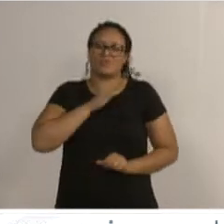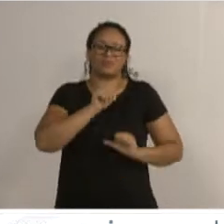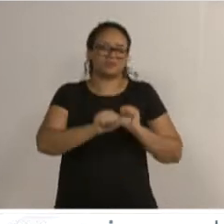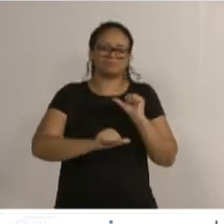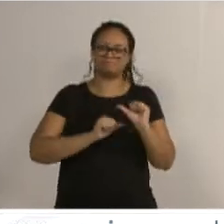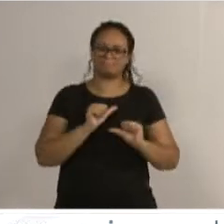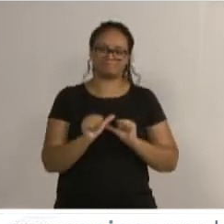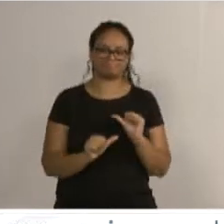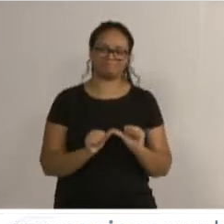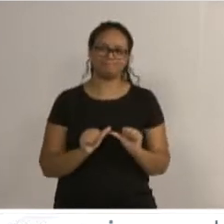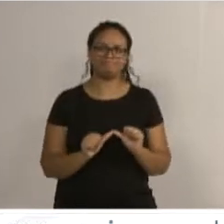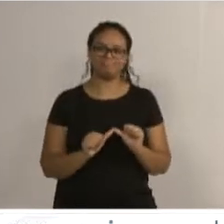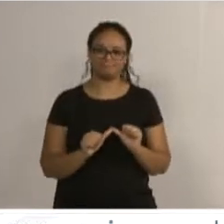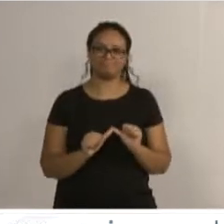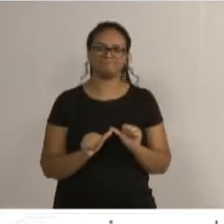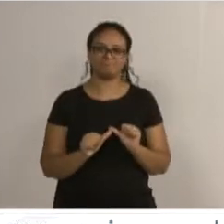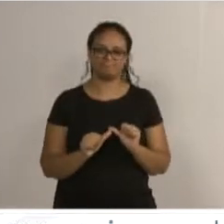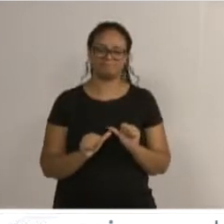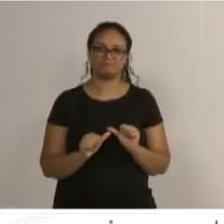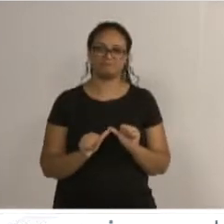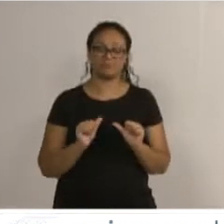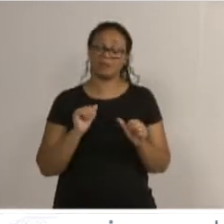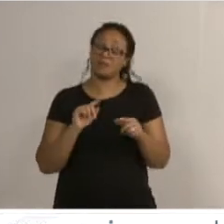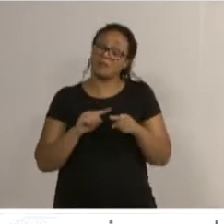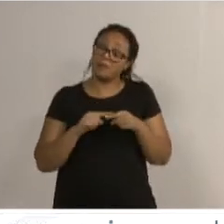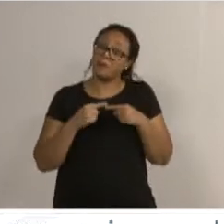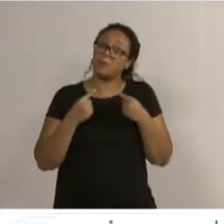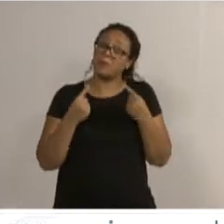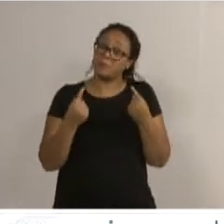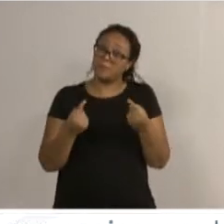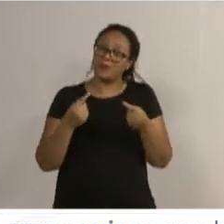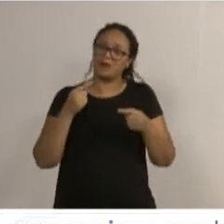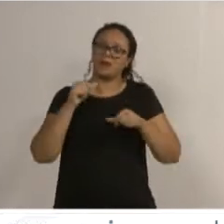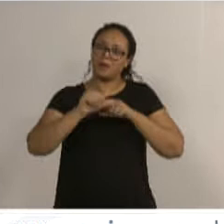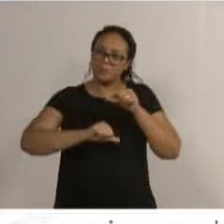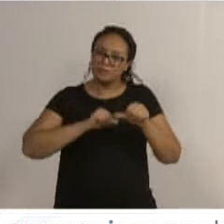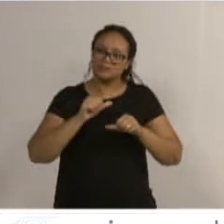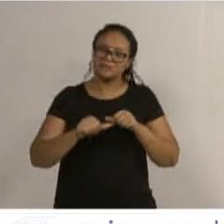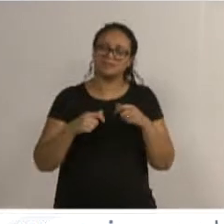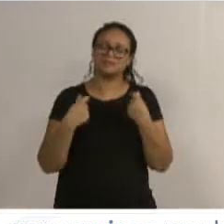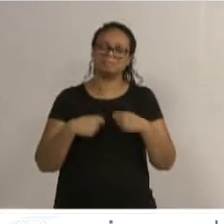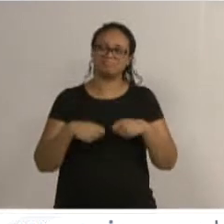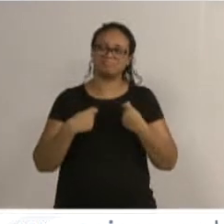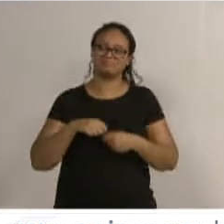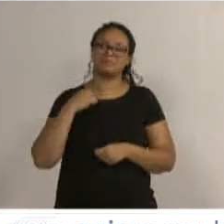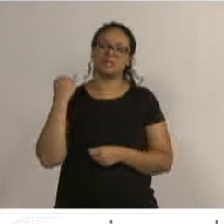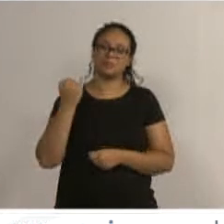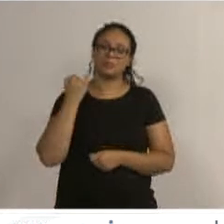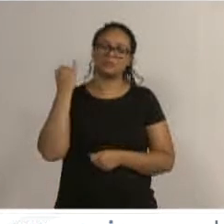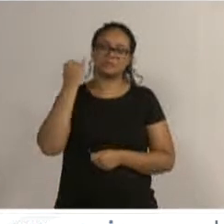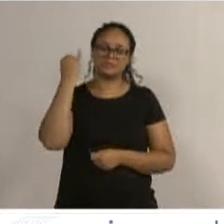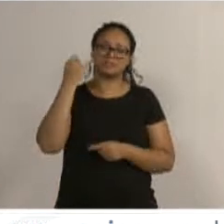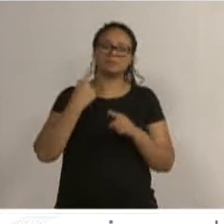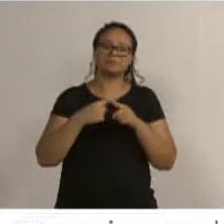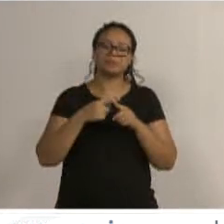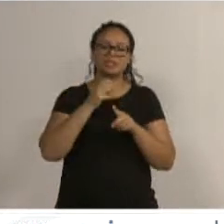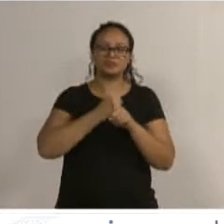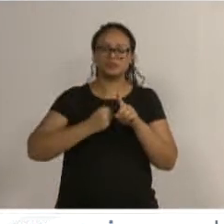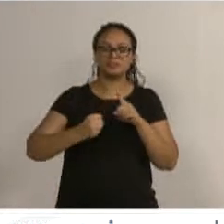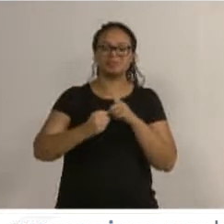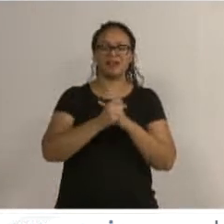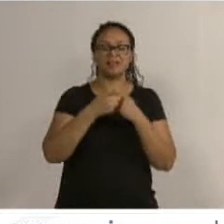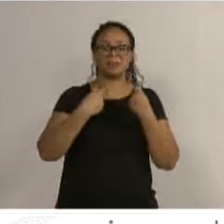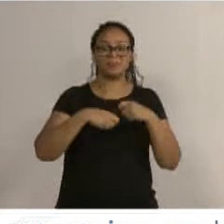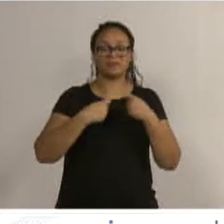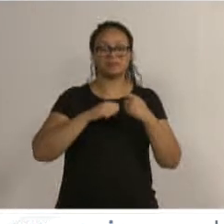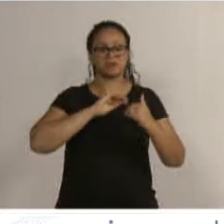mudanças. E as mudanças, elas têm que acontecer para que haja a evolução da sociedade. E simbolizo